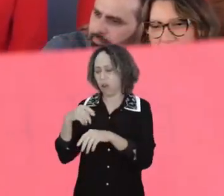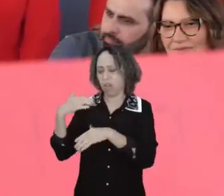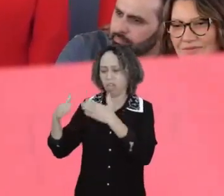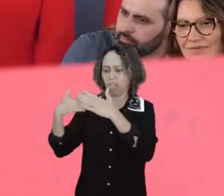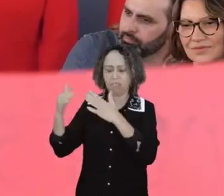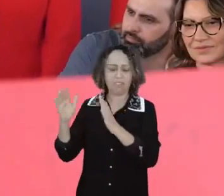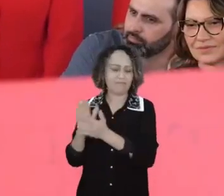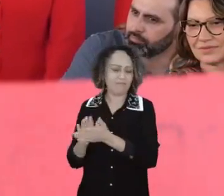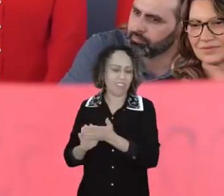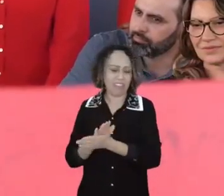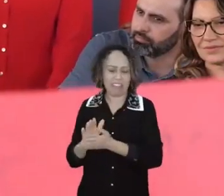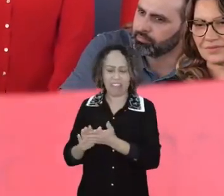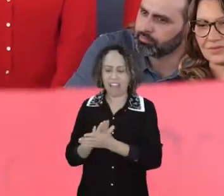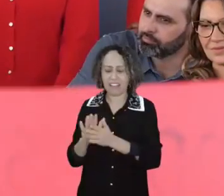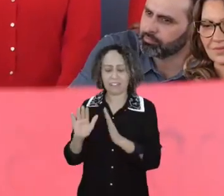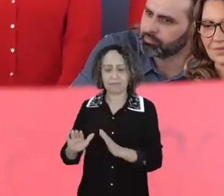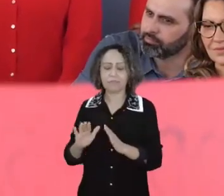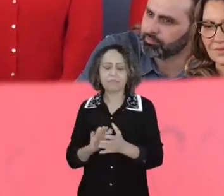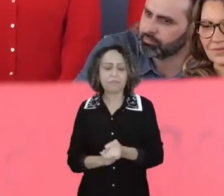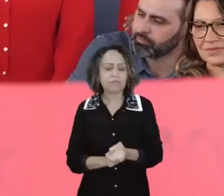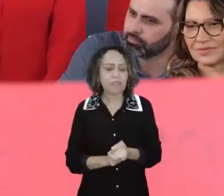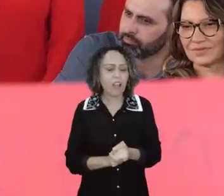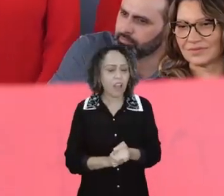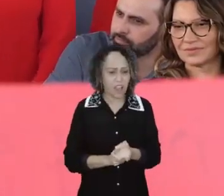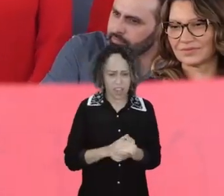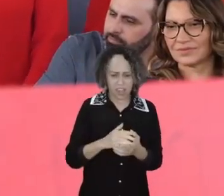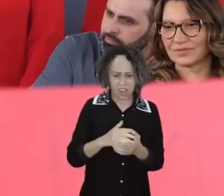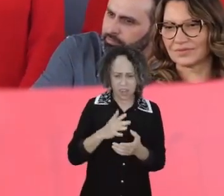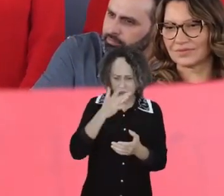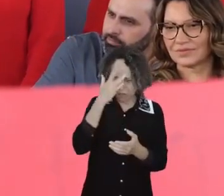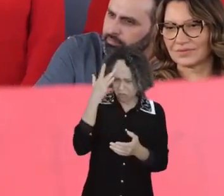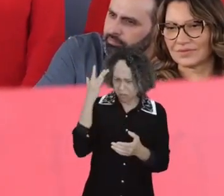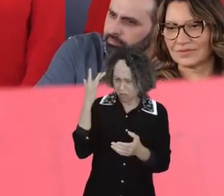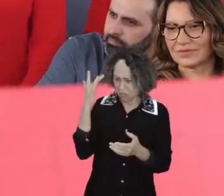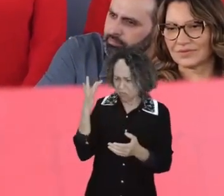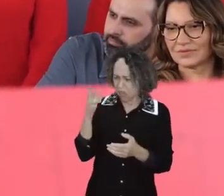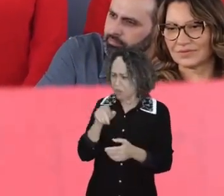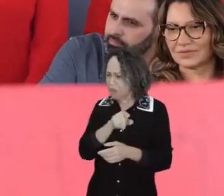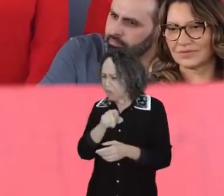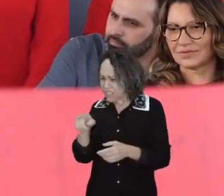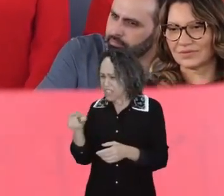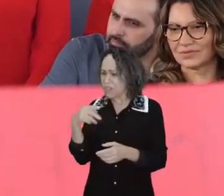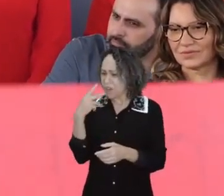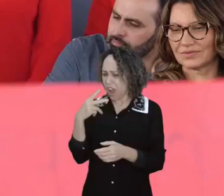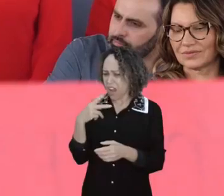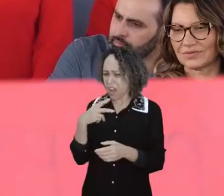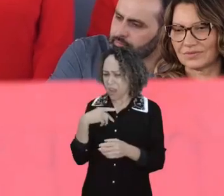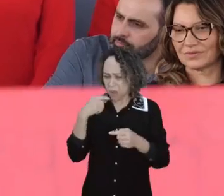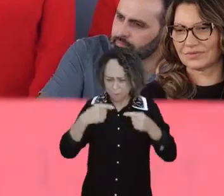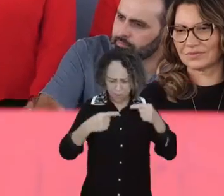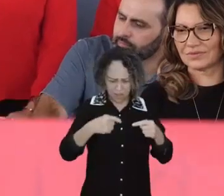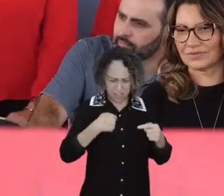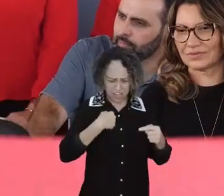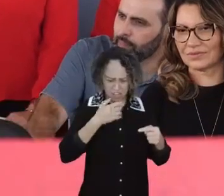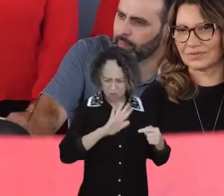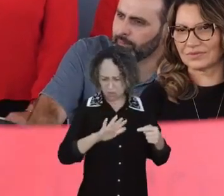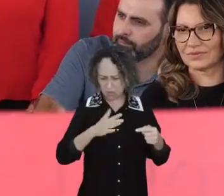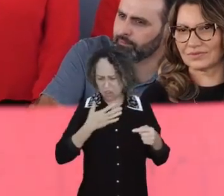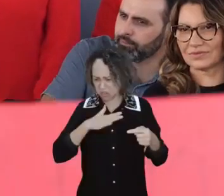dizer, eu não gosto de política. Quem gosta que vocês digam isso são os ricos poderosos desse